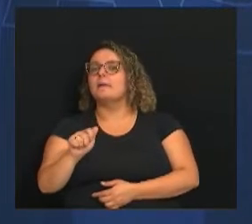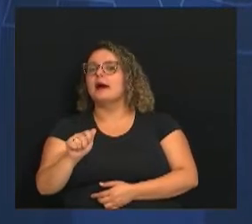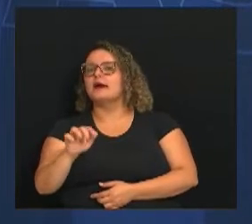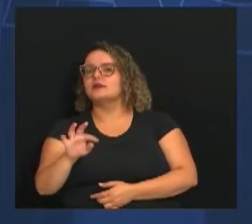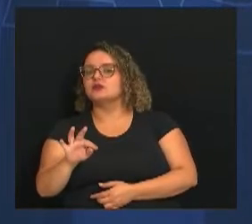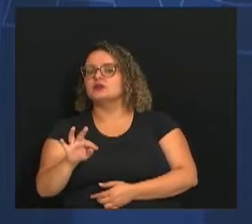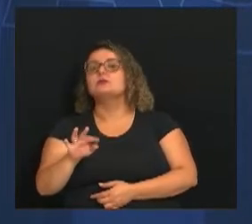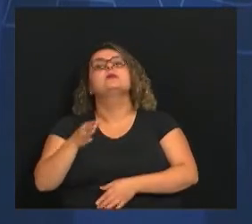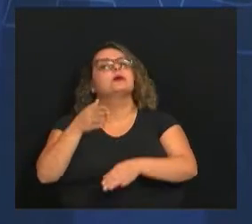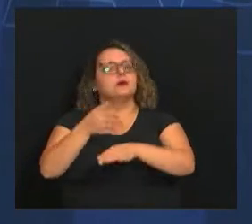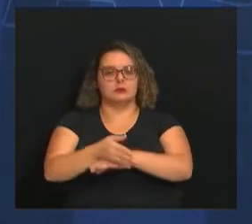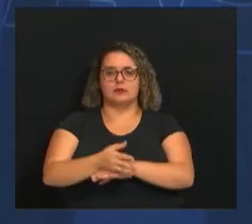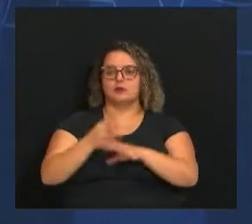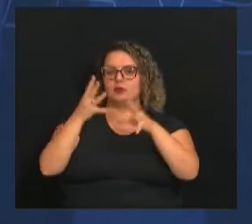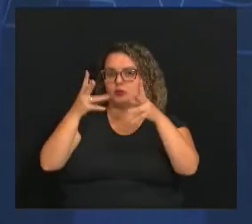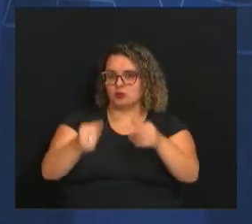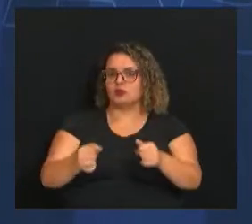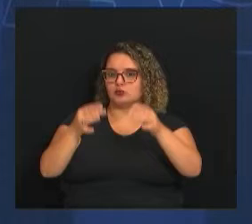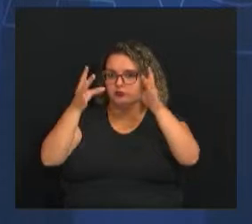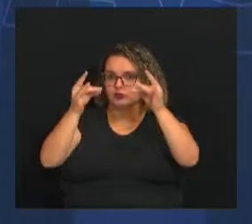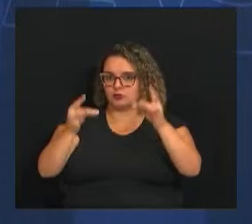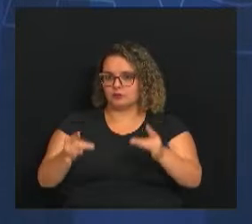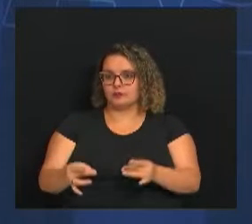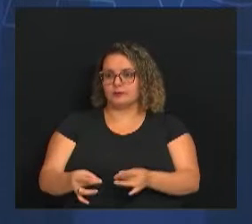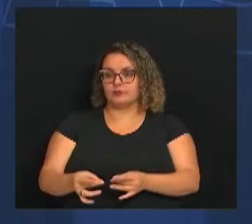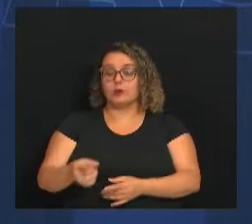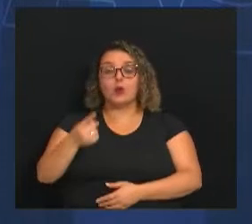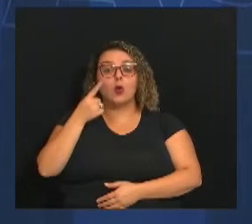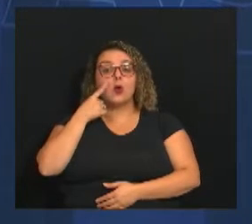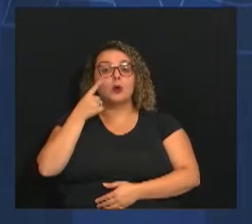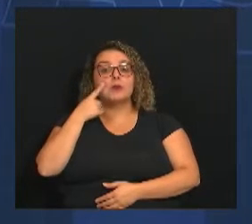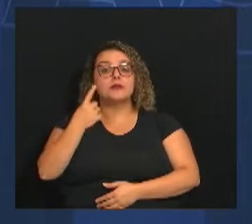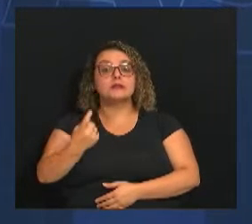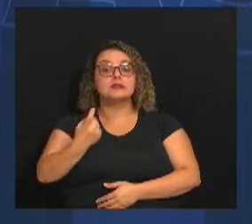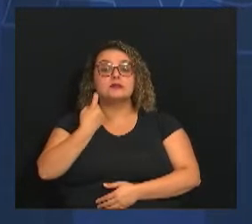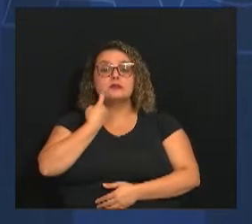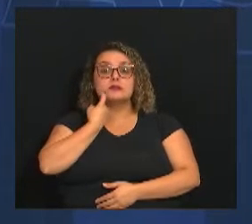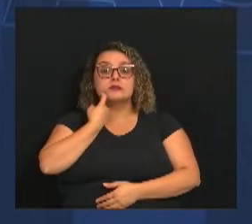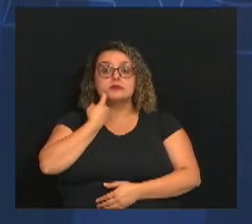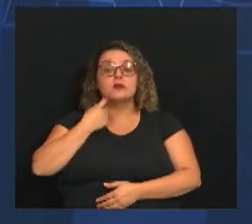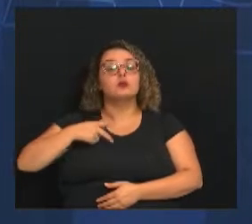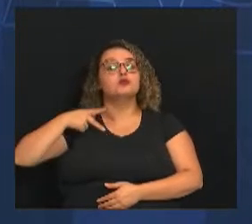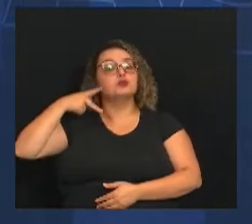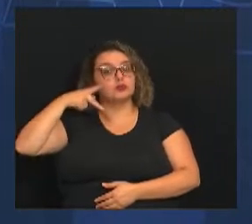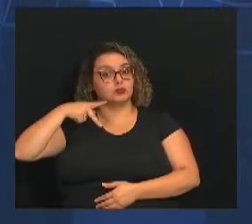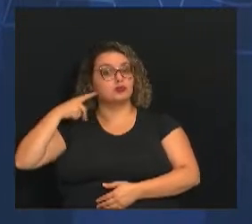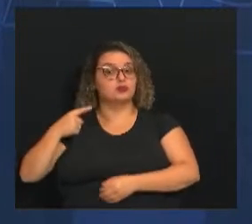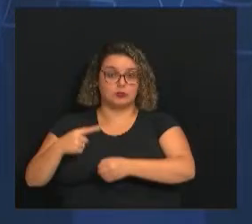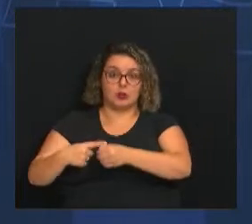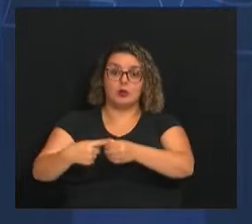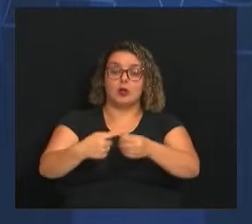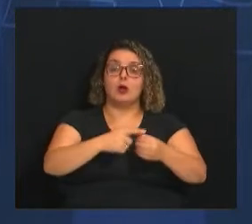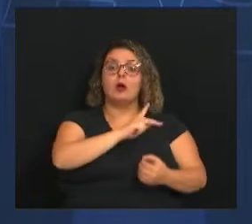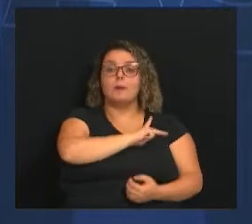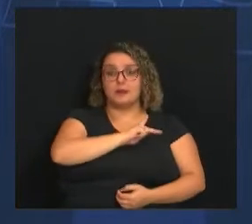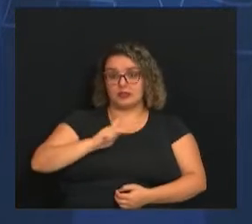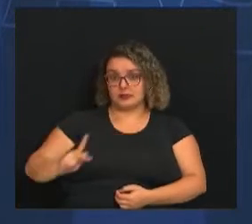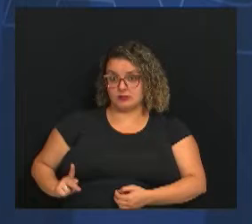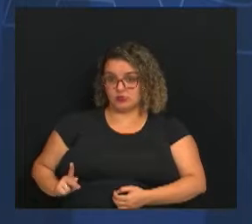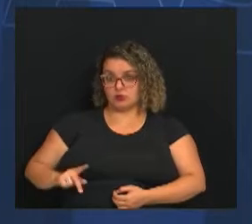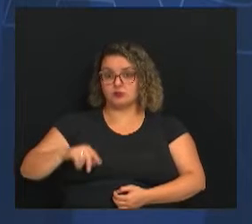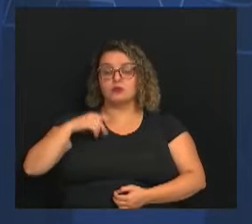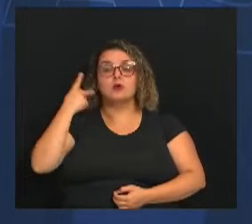o acesso completo. Olha só, na última sexta-feira, o Parlamento Metropolitano, presidido pelo vereador Zé Carlos,